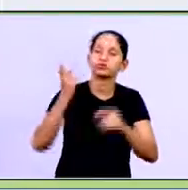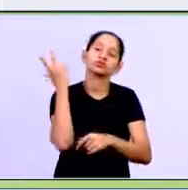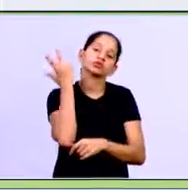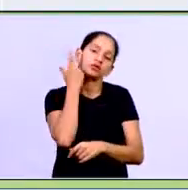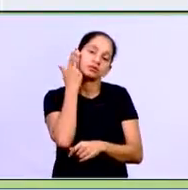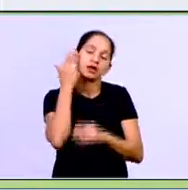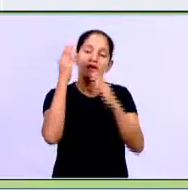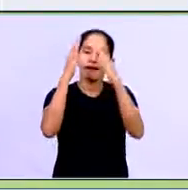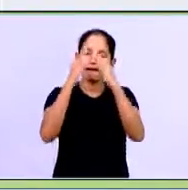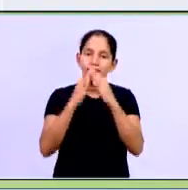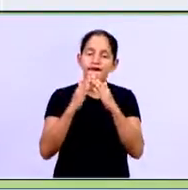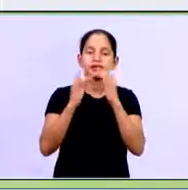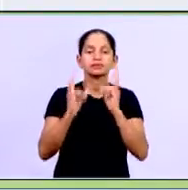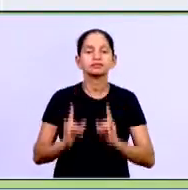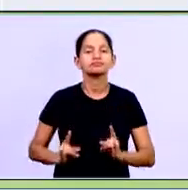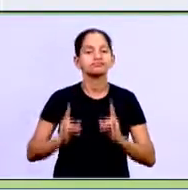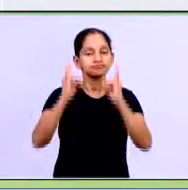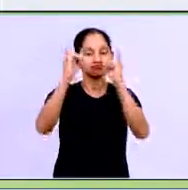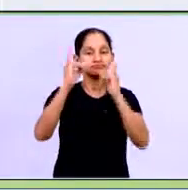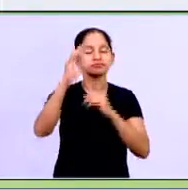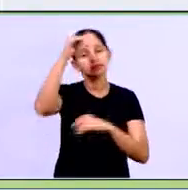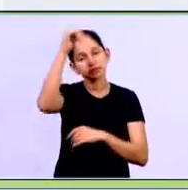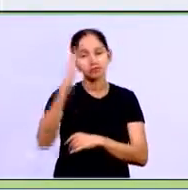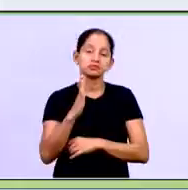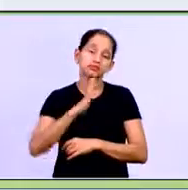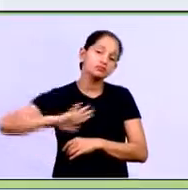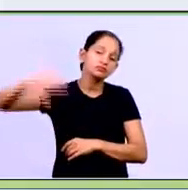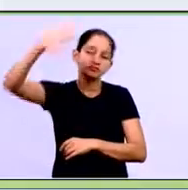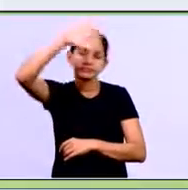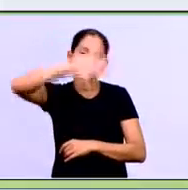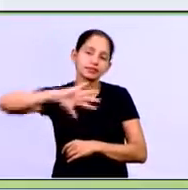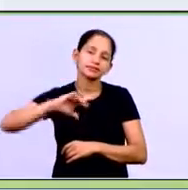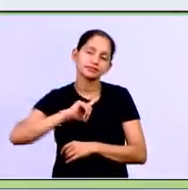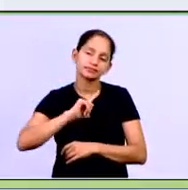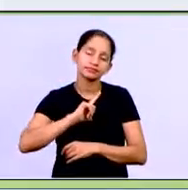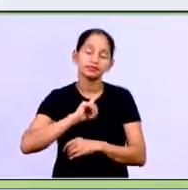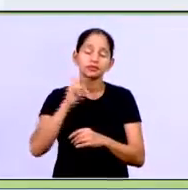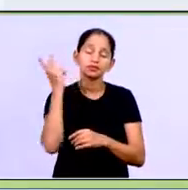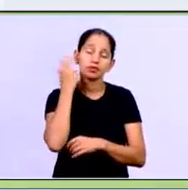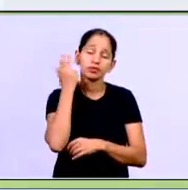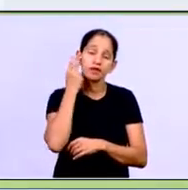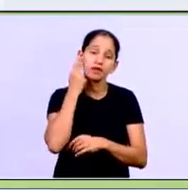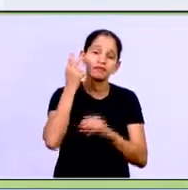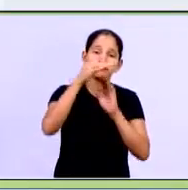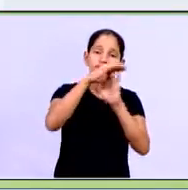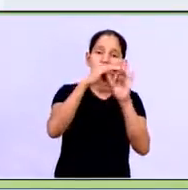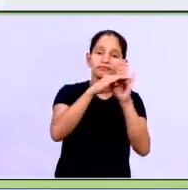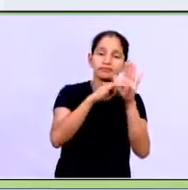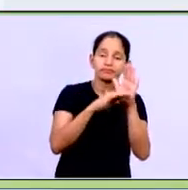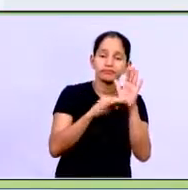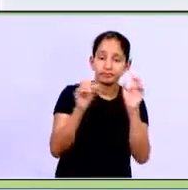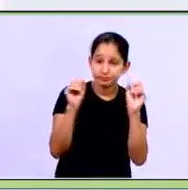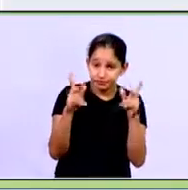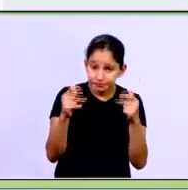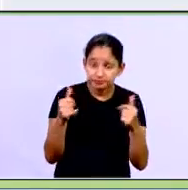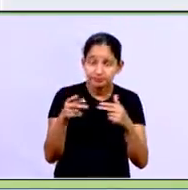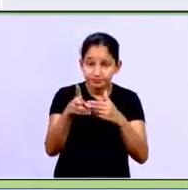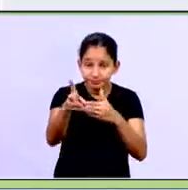habitação, sistema habitacional brasileiro. A primeira prestação é um valor maior e a última um valor menor. Vamos